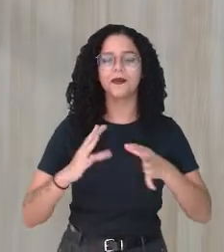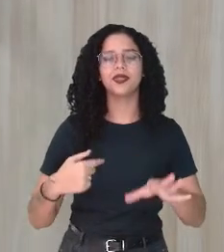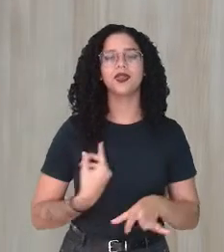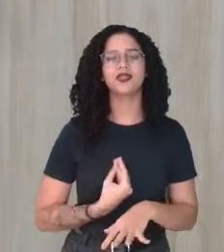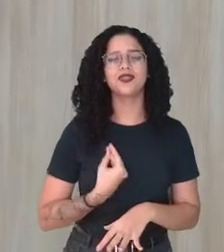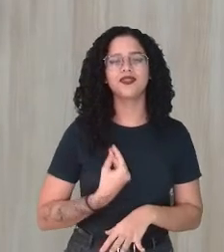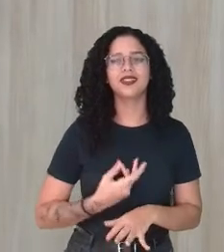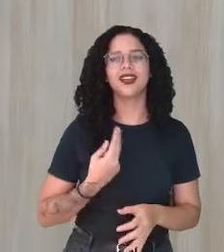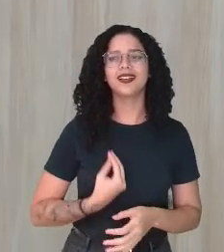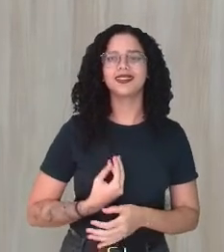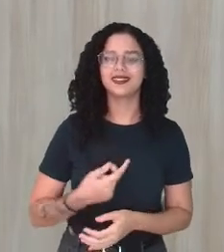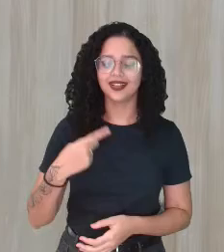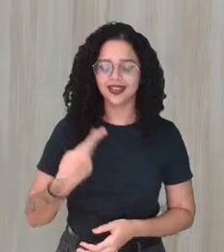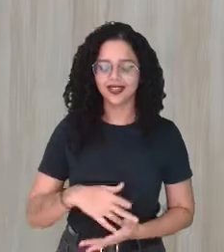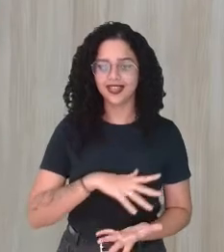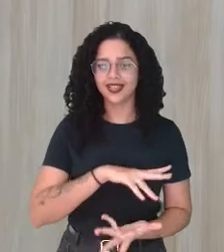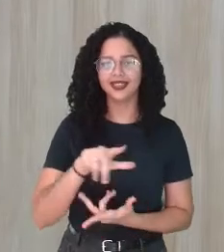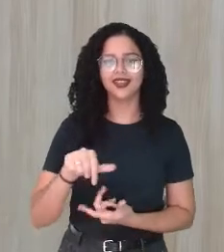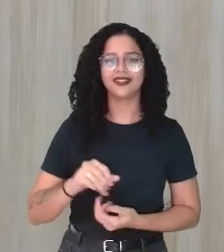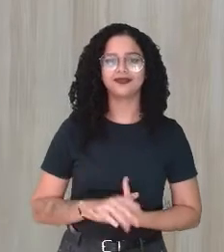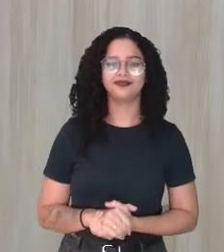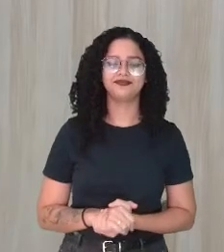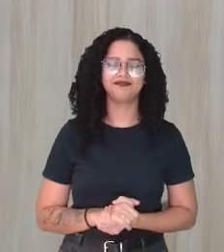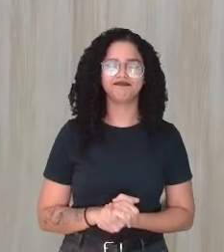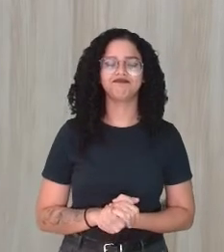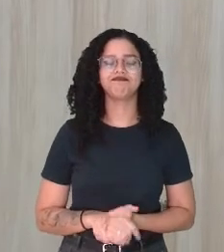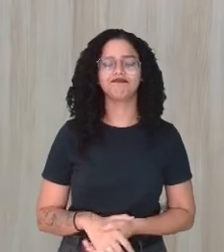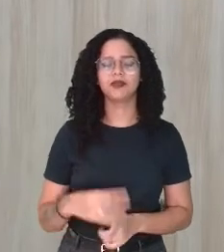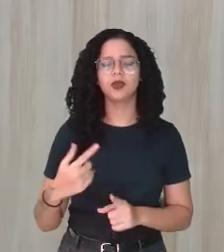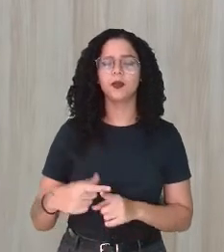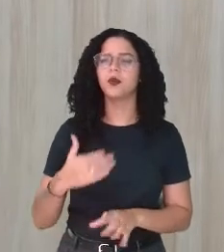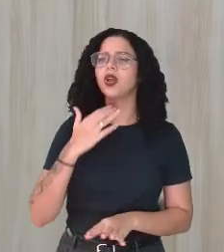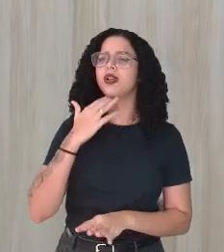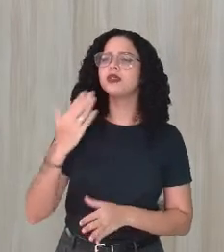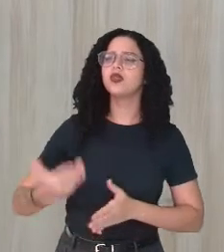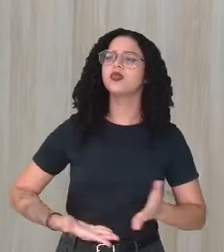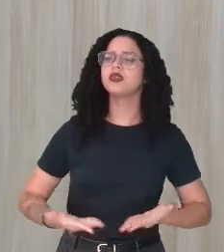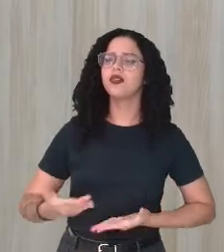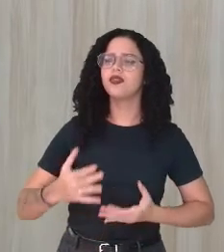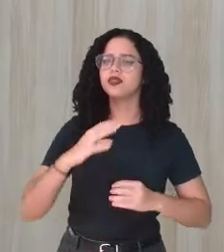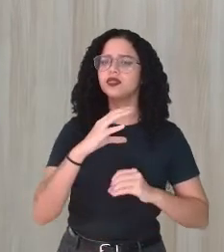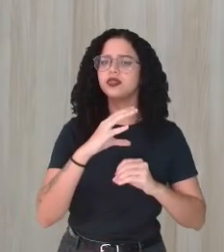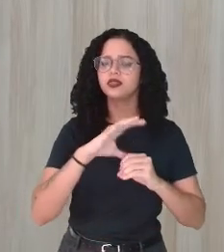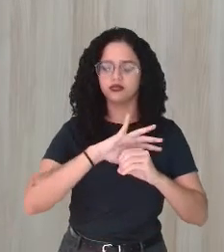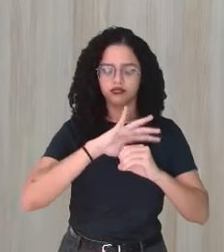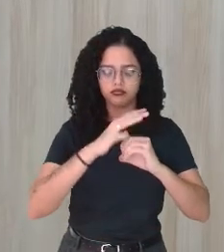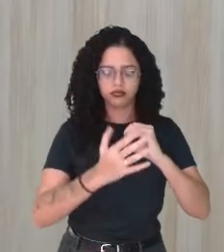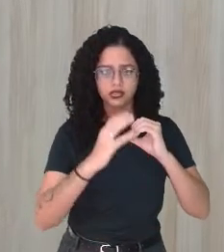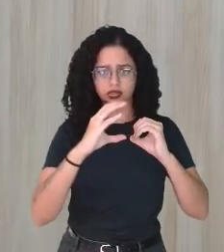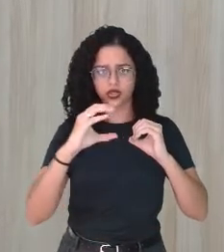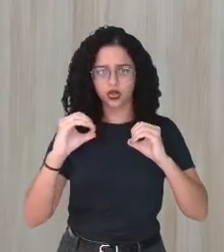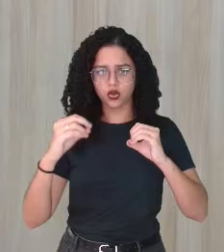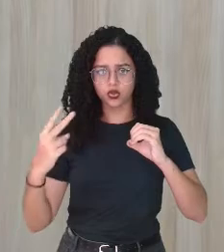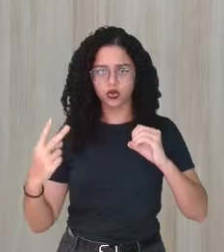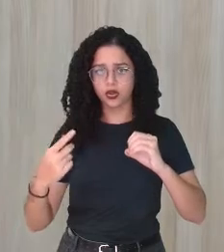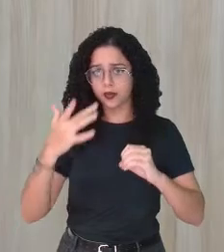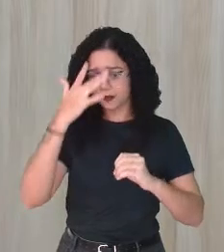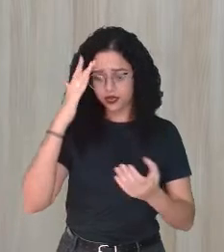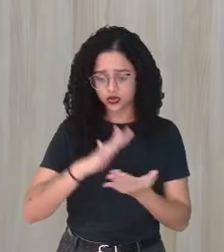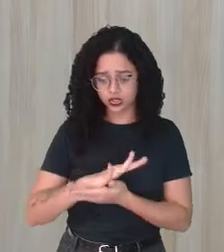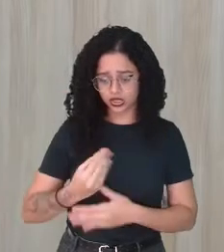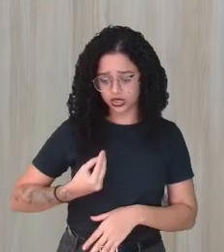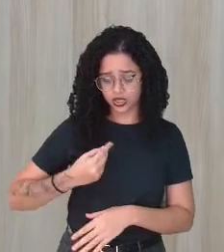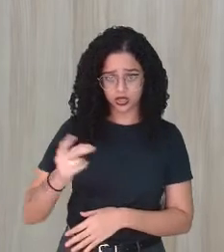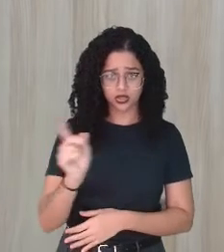vida exista aqui na Terra. Isso. Porque sem esse serviço aqui da camada de ozônio, ninguém tava aqui não, viu? Por causa